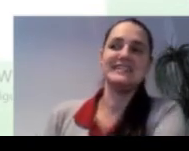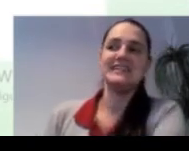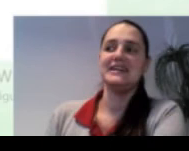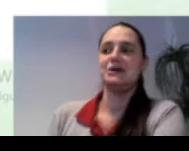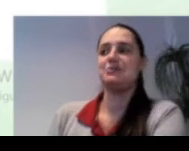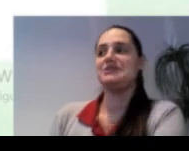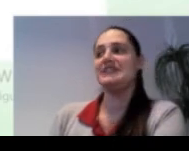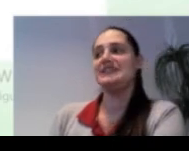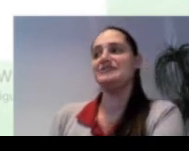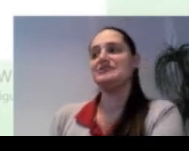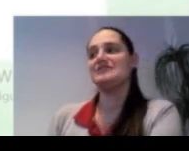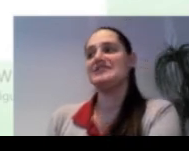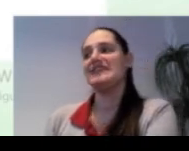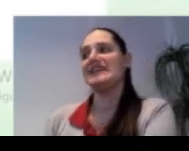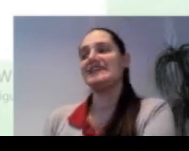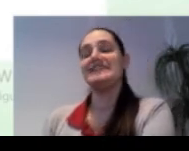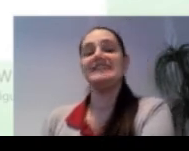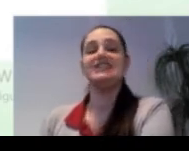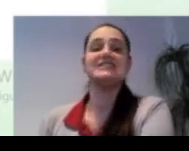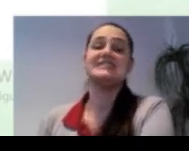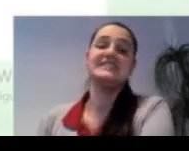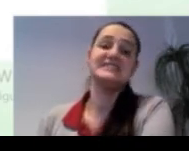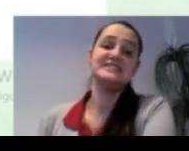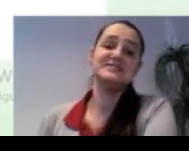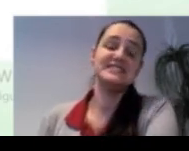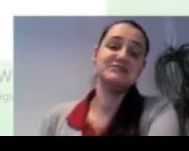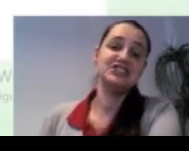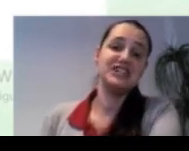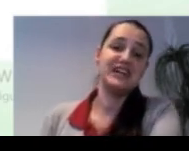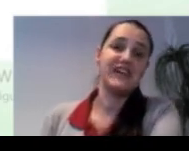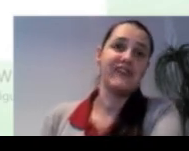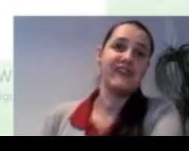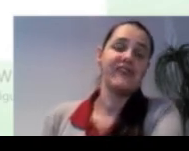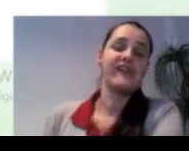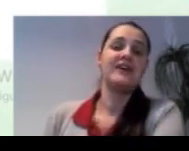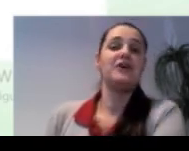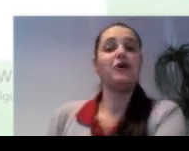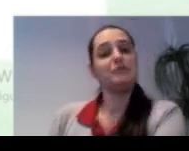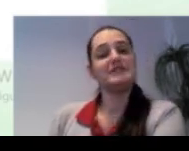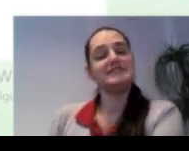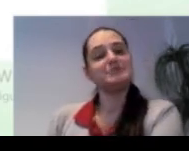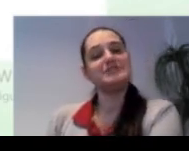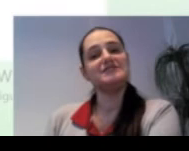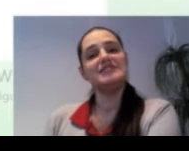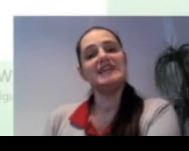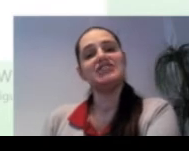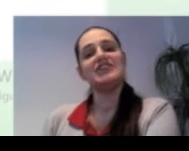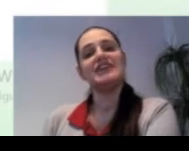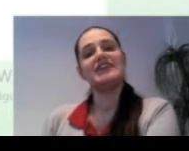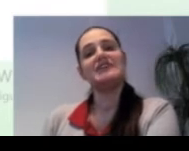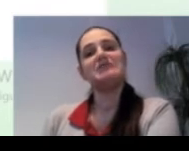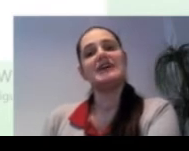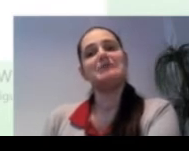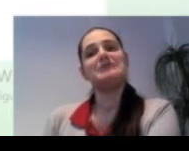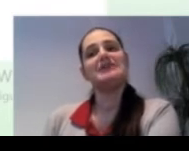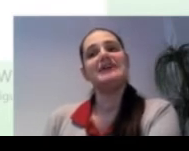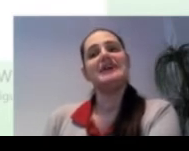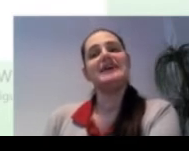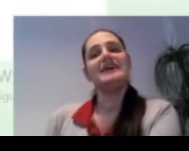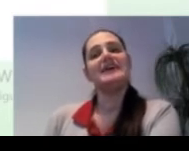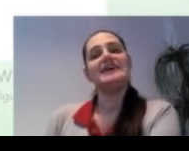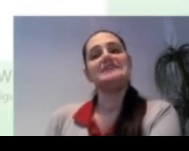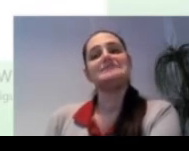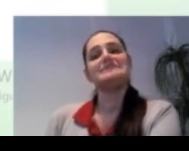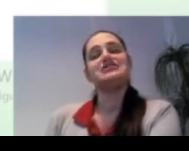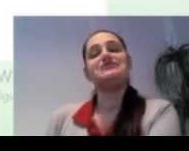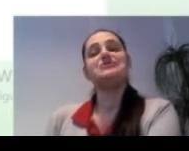né? Você ter poderes ou você ter características que antes você não tinha. Ou pode ser uma desvantagem, que aquilo acabe